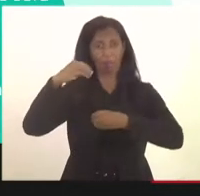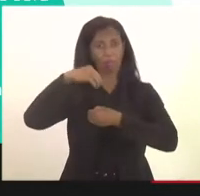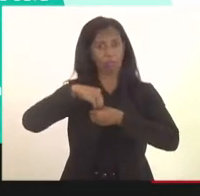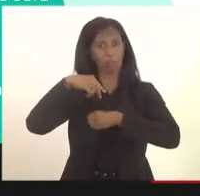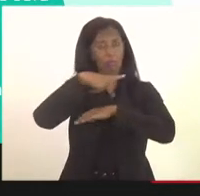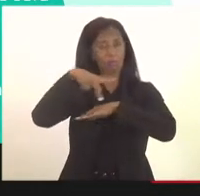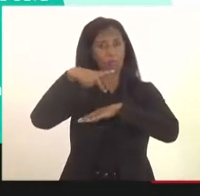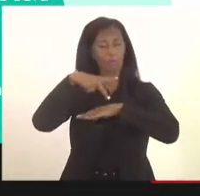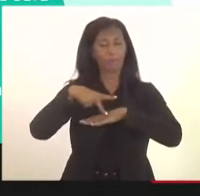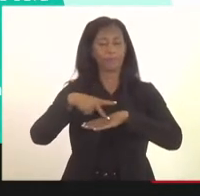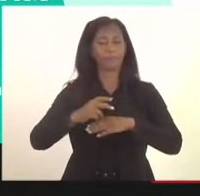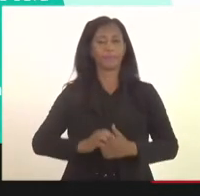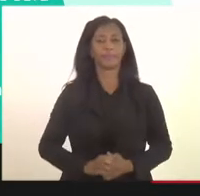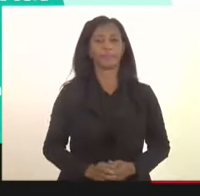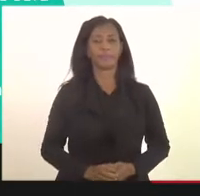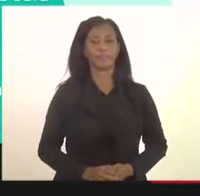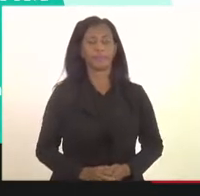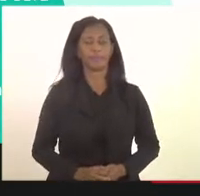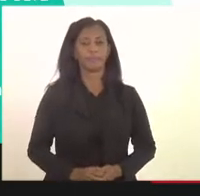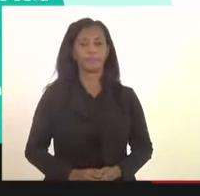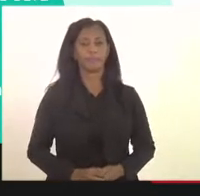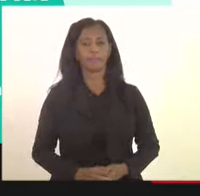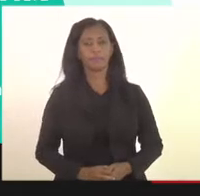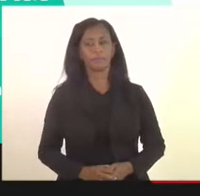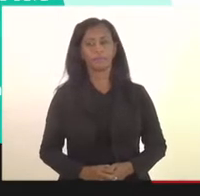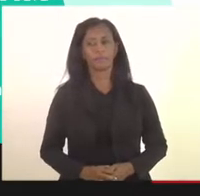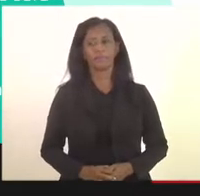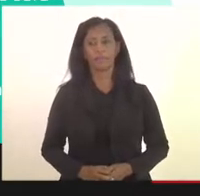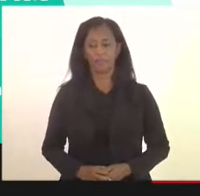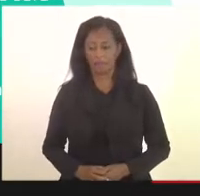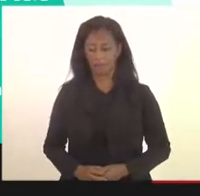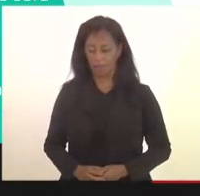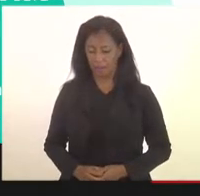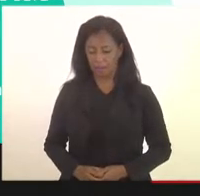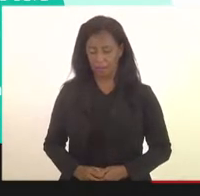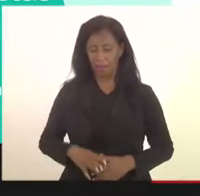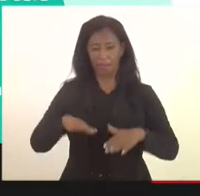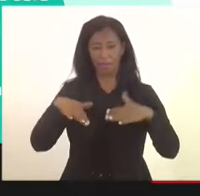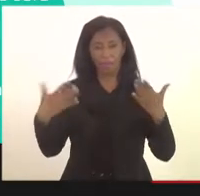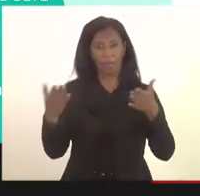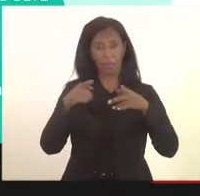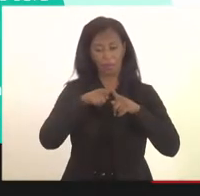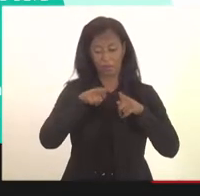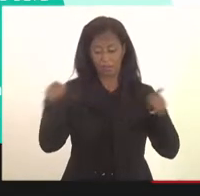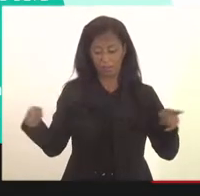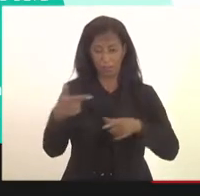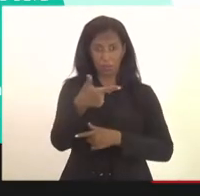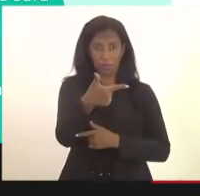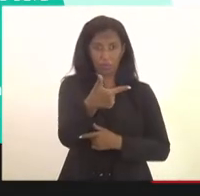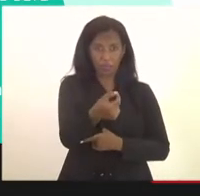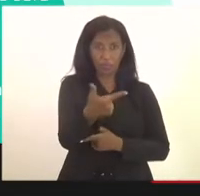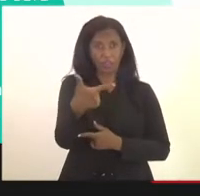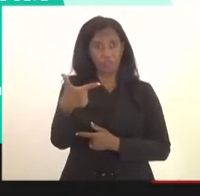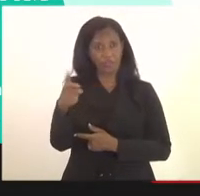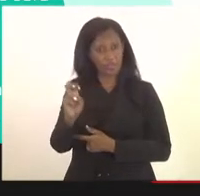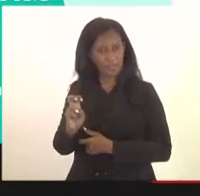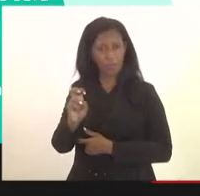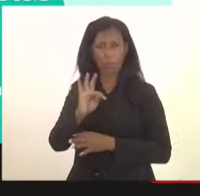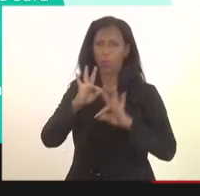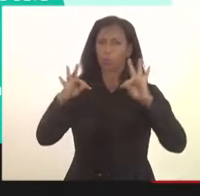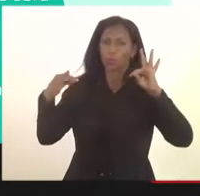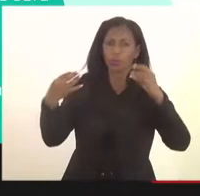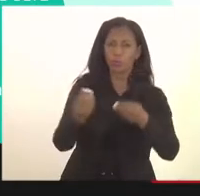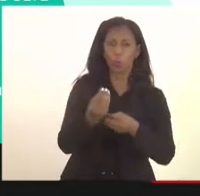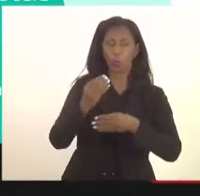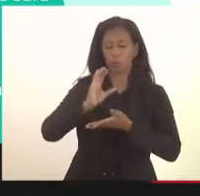né? Então, se pensar para o futuro agora, no período 2021 e 2025, todo o nosso investimento, a